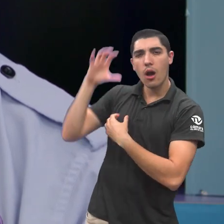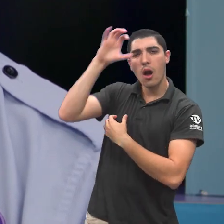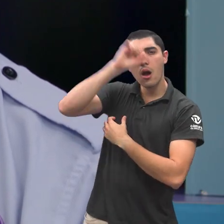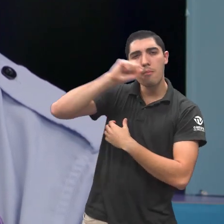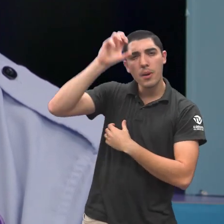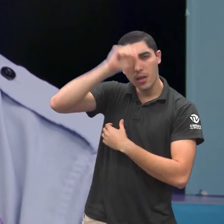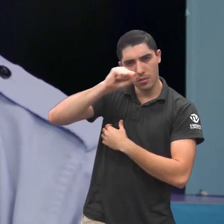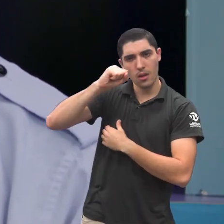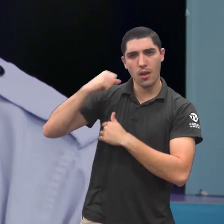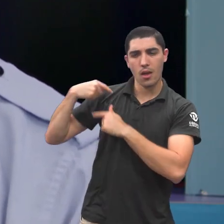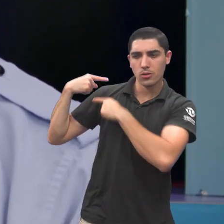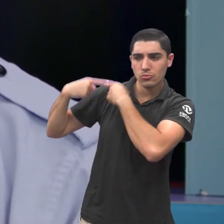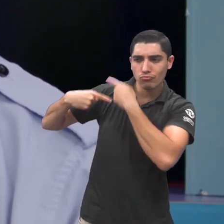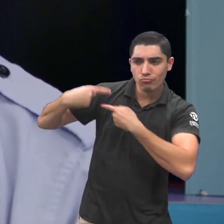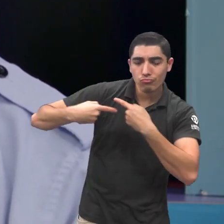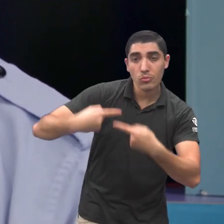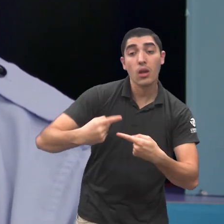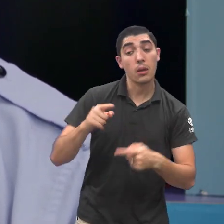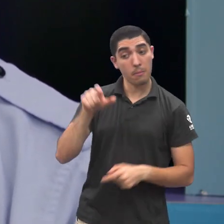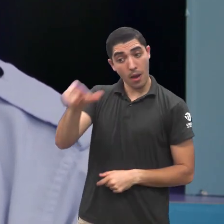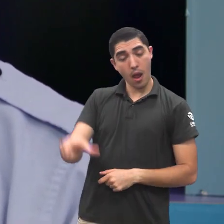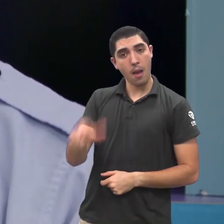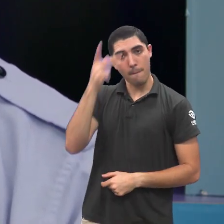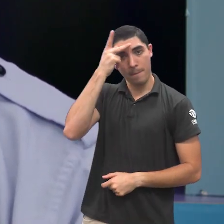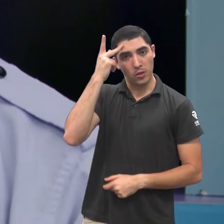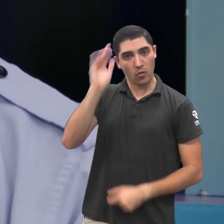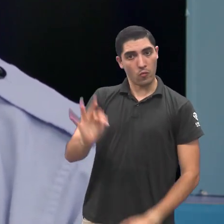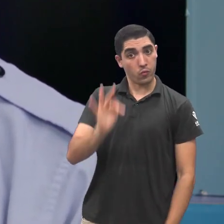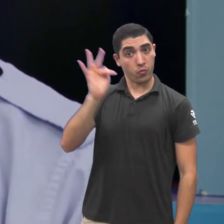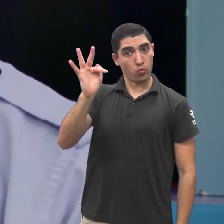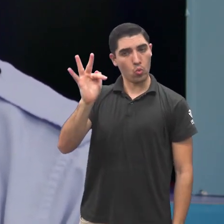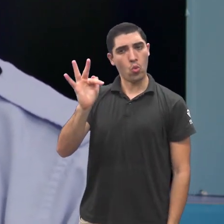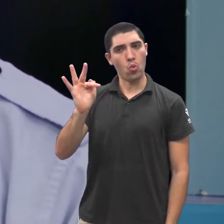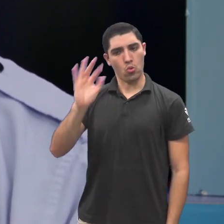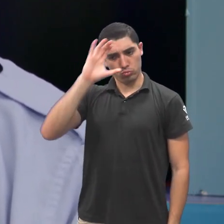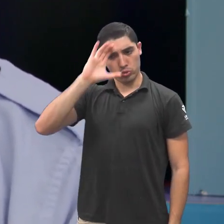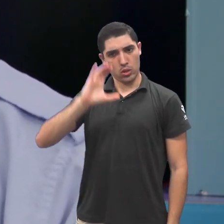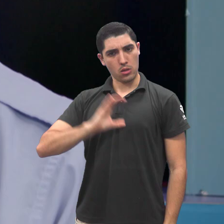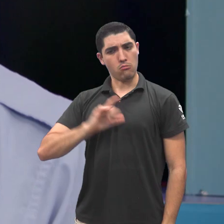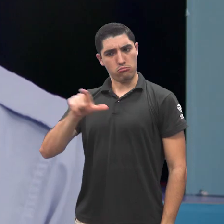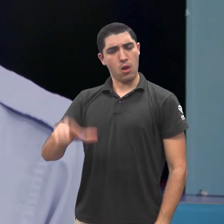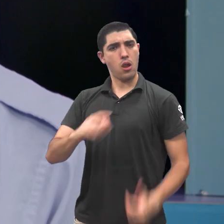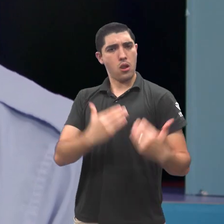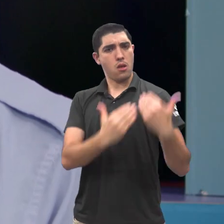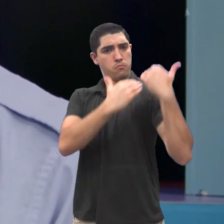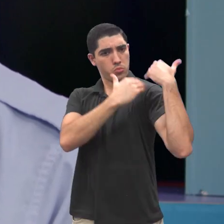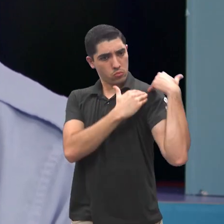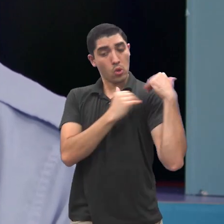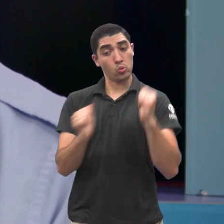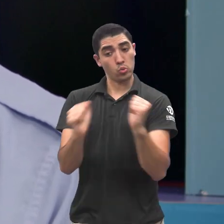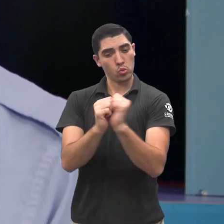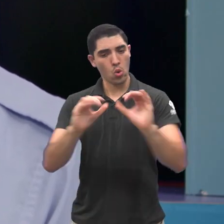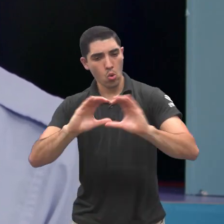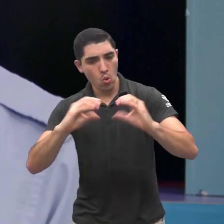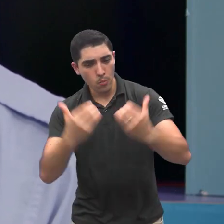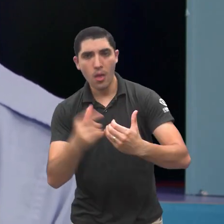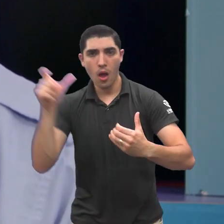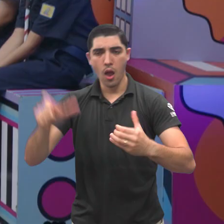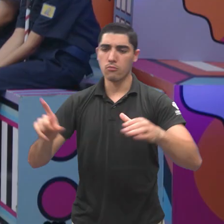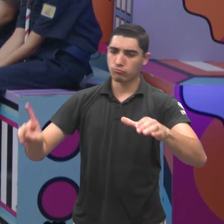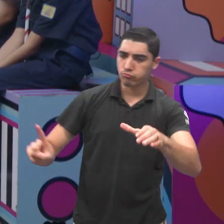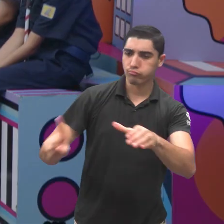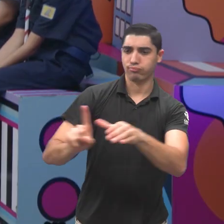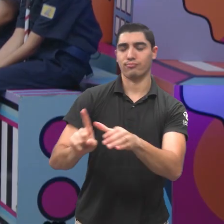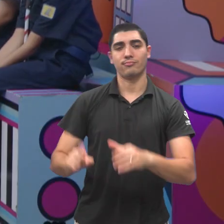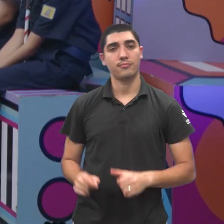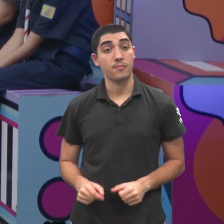essa formação de um cidadão responsável e comprometido com a sua comunidade. Até porque tem Formação de aquele,